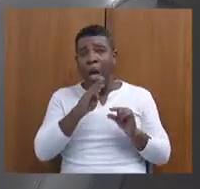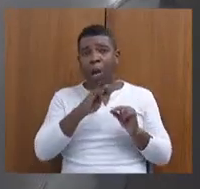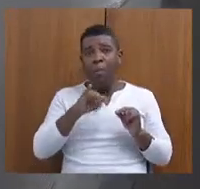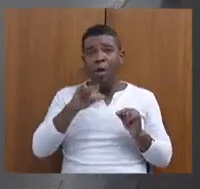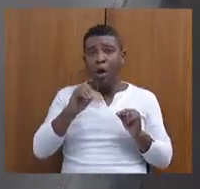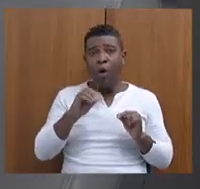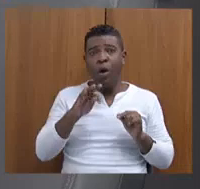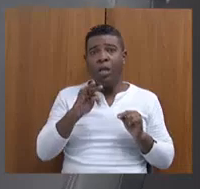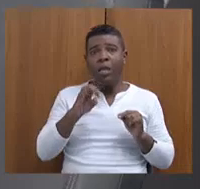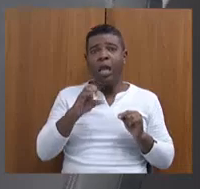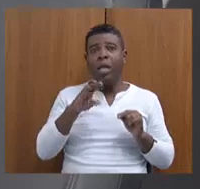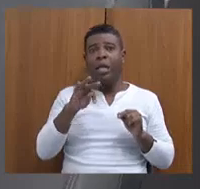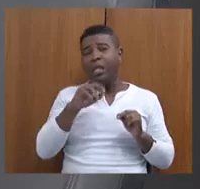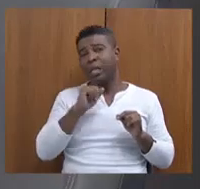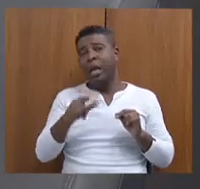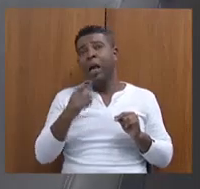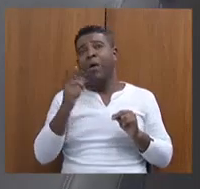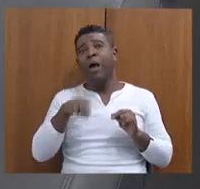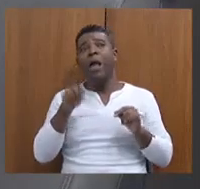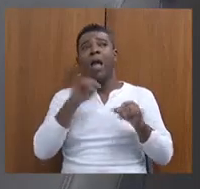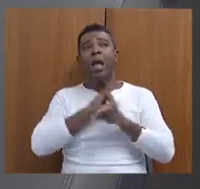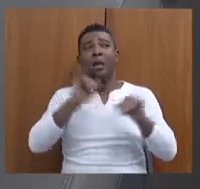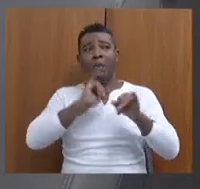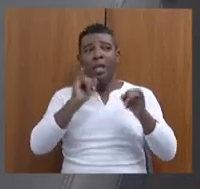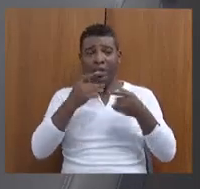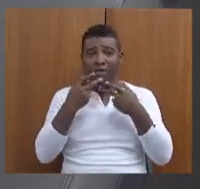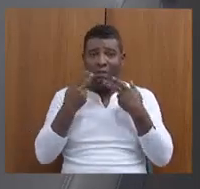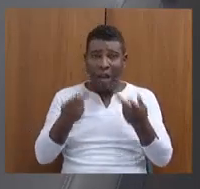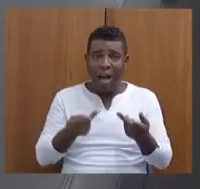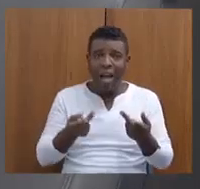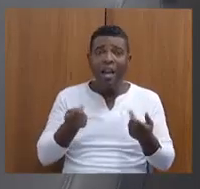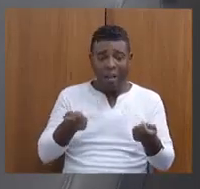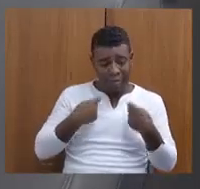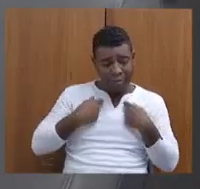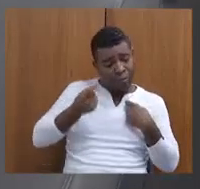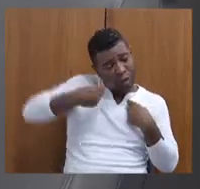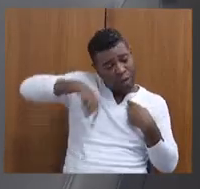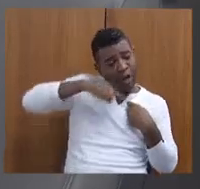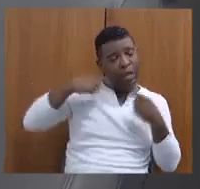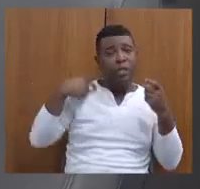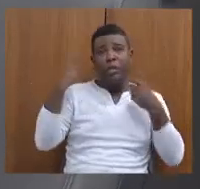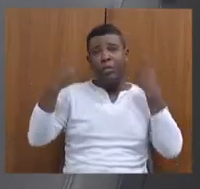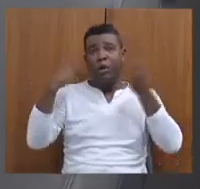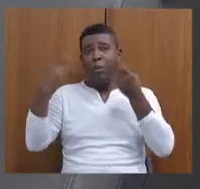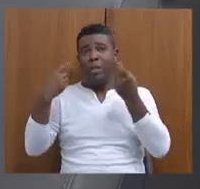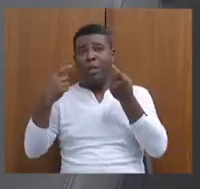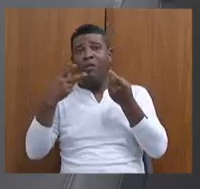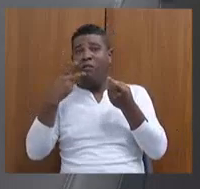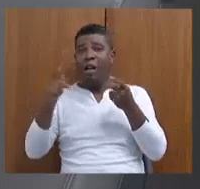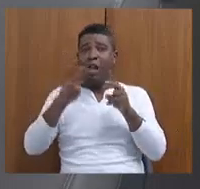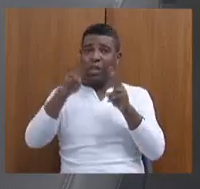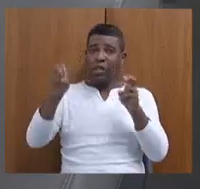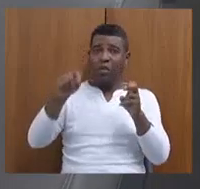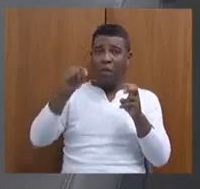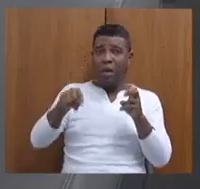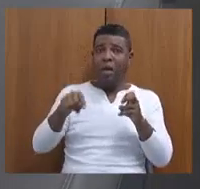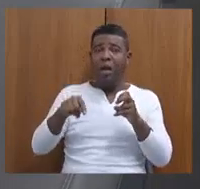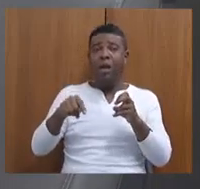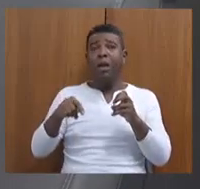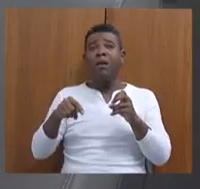tem sido propaganda de ato pela imprensa é algo que traz preocupação para gente e falar sobre esse Universo